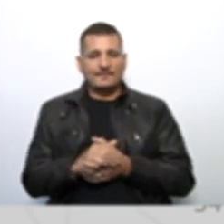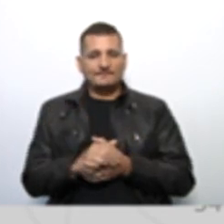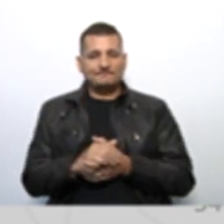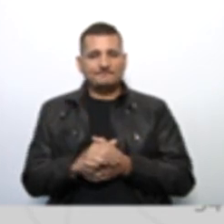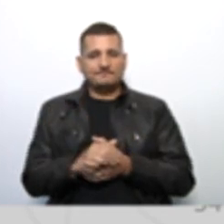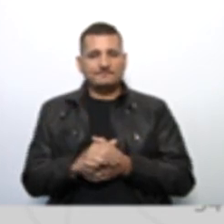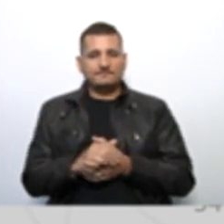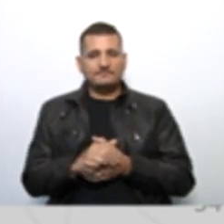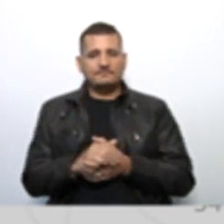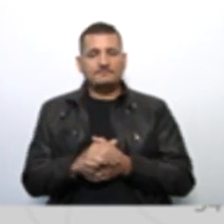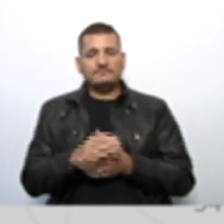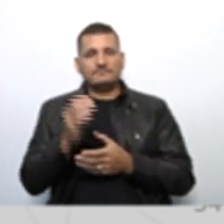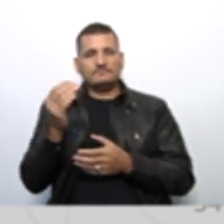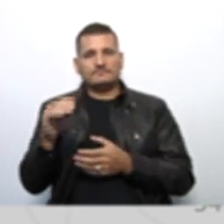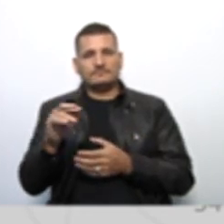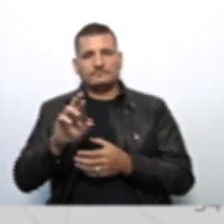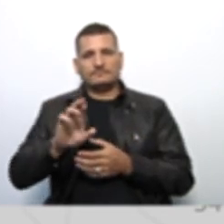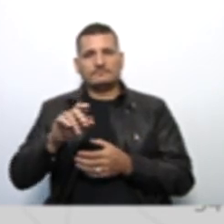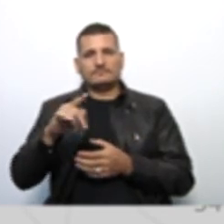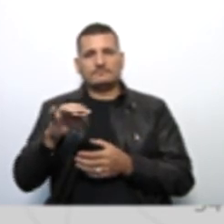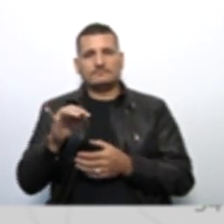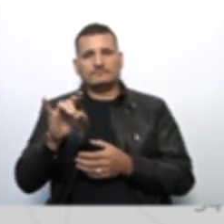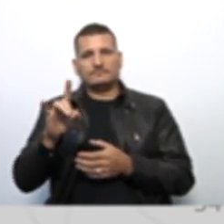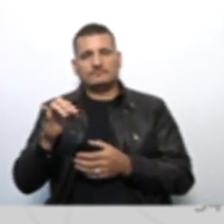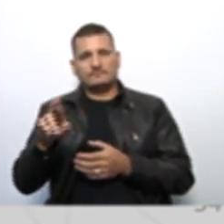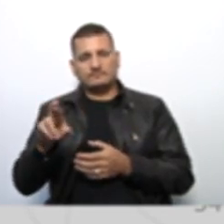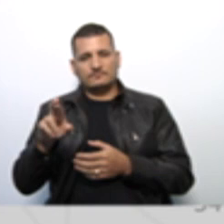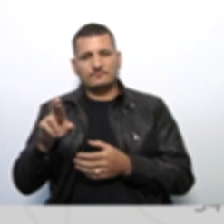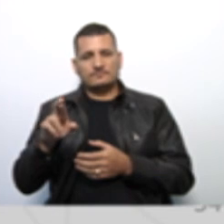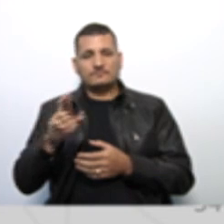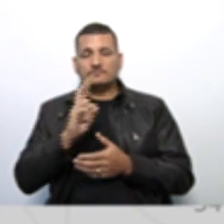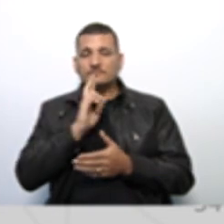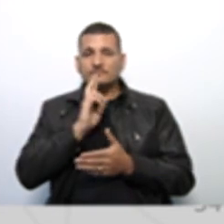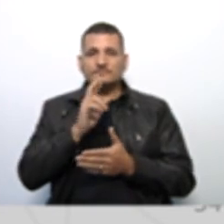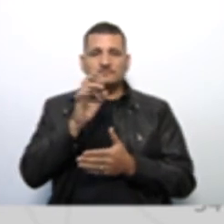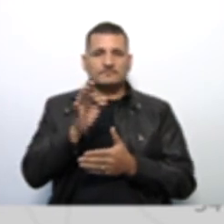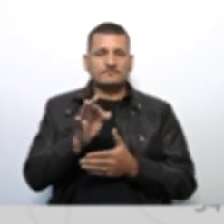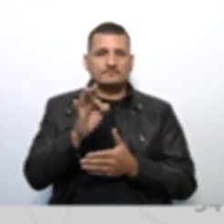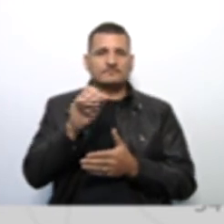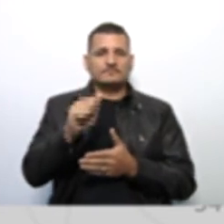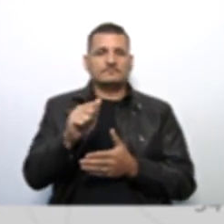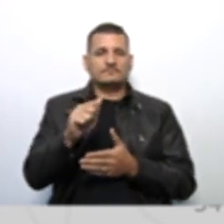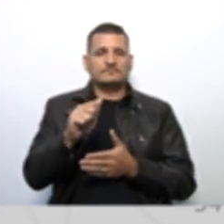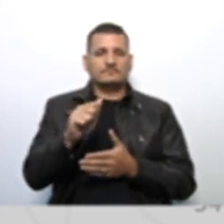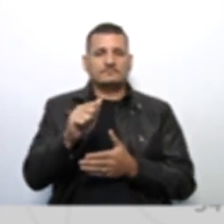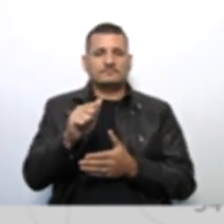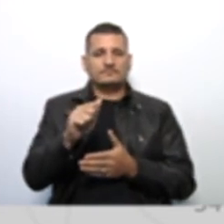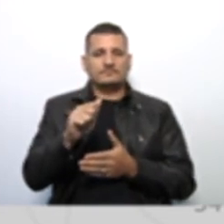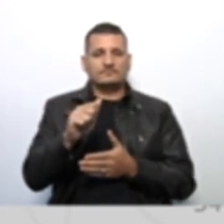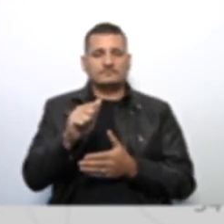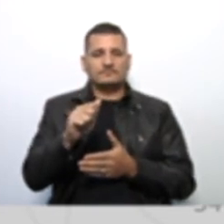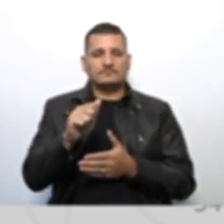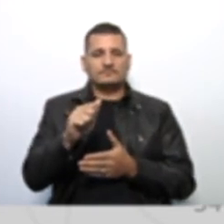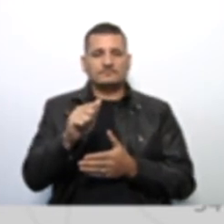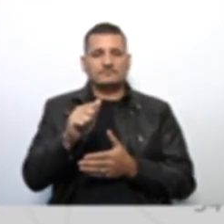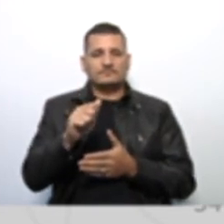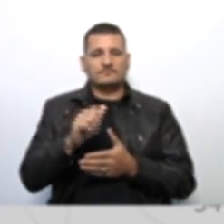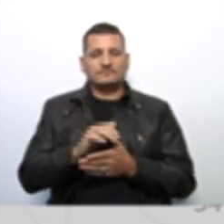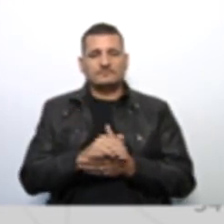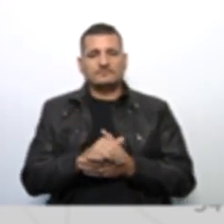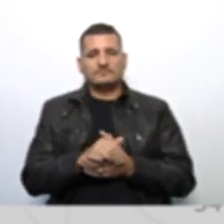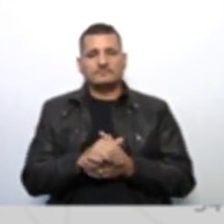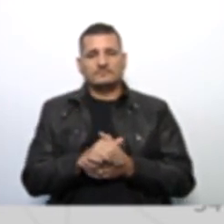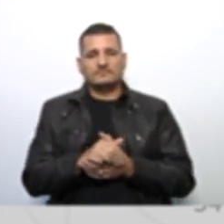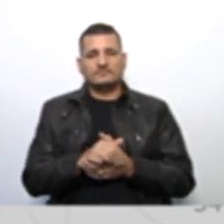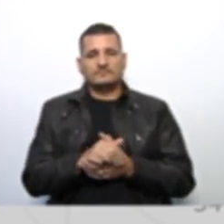se eu colocasse repetidor e de todas aqui, a resposta correta seria a letra A. Mas na afirmação aqui da questão não fala isso.